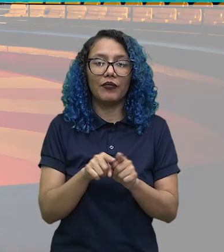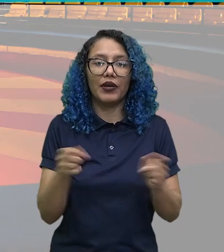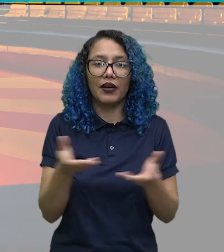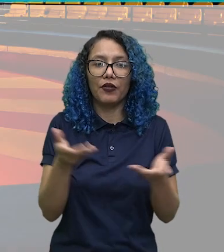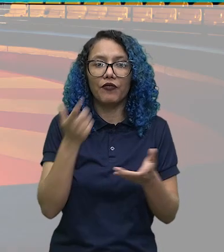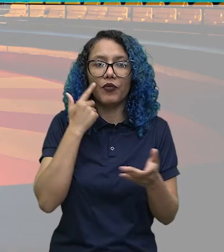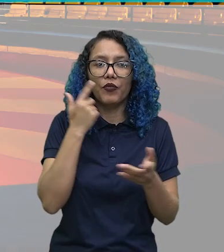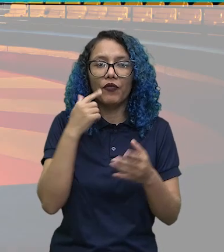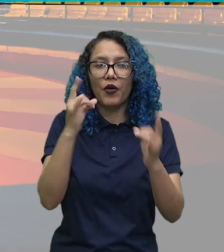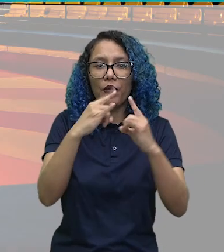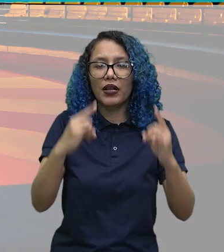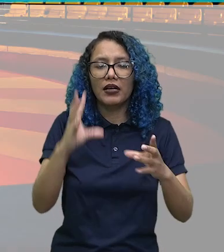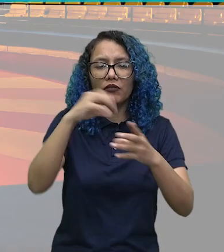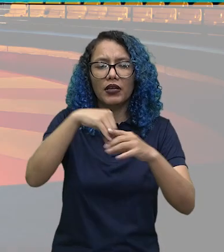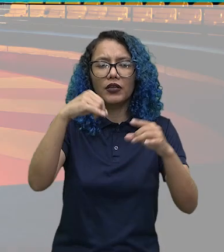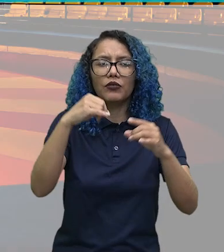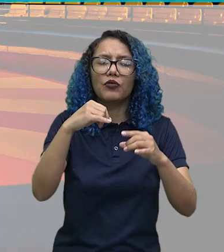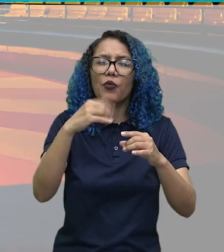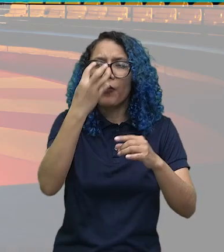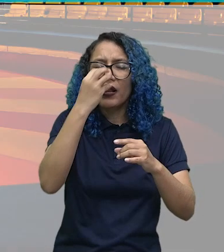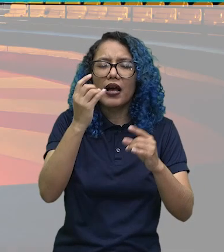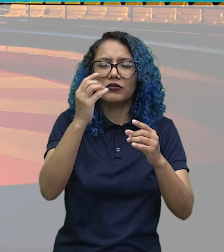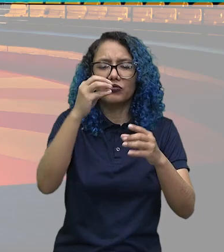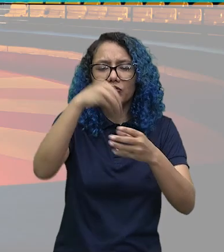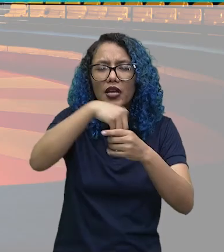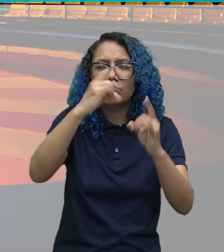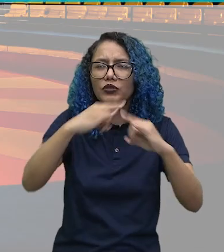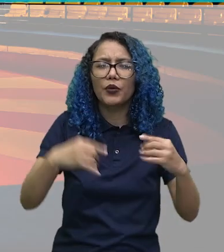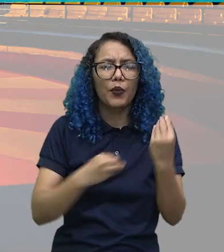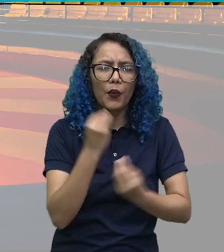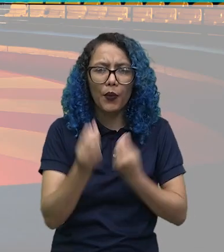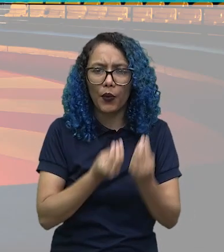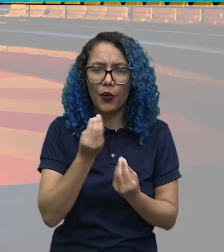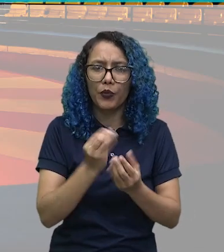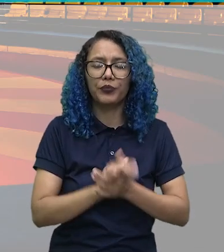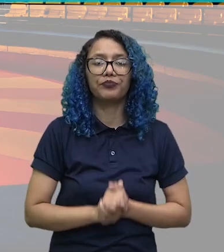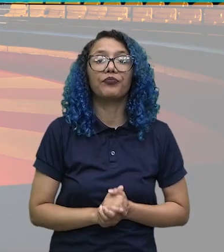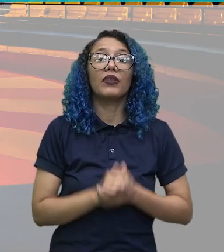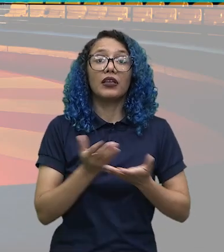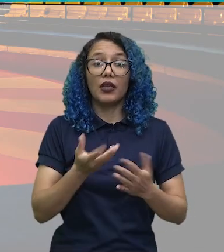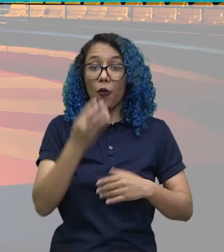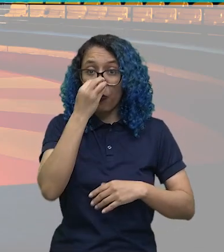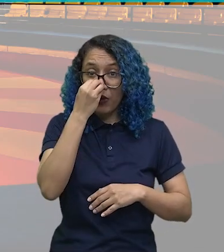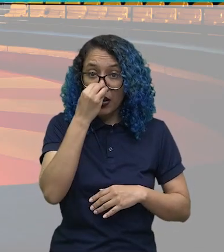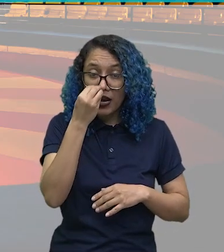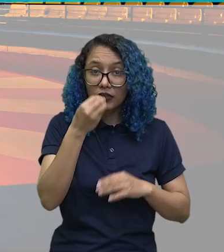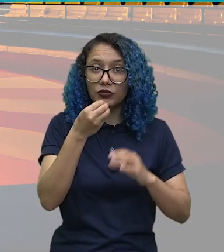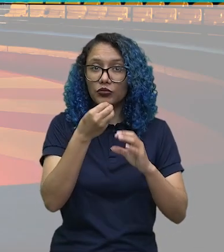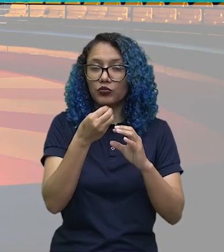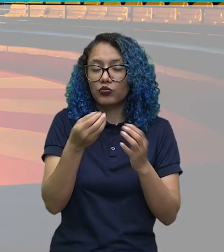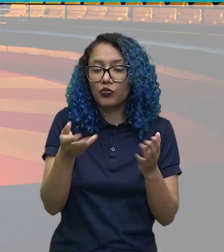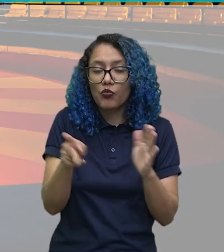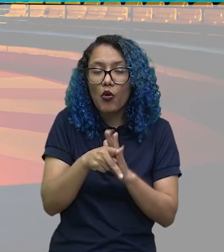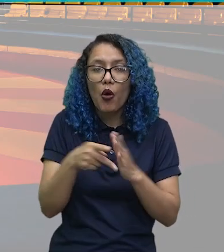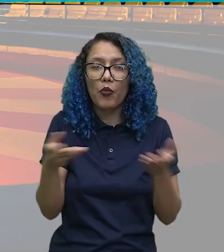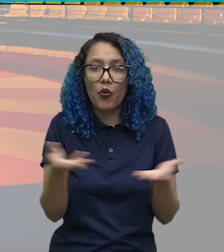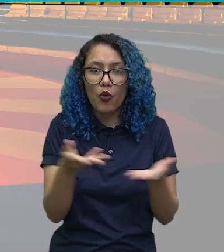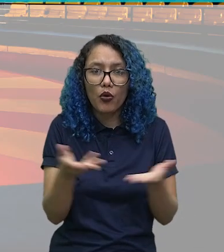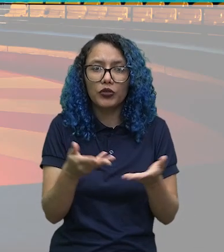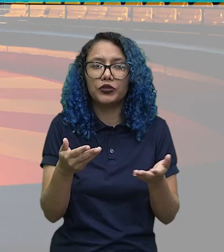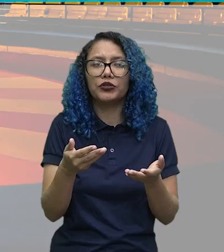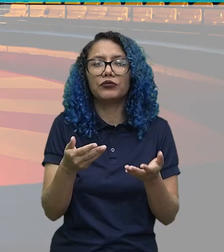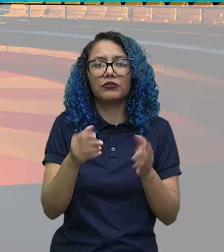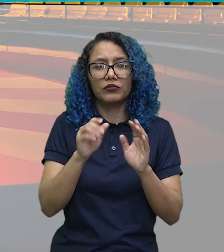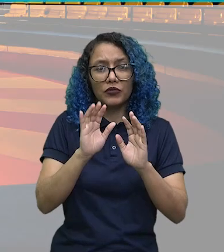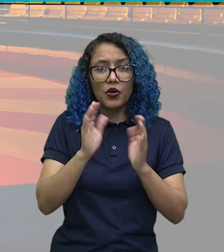o palhaço no circo. Então, o palhaço, como conhecemos hoje, ele ganhou forma principalmente a partir do